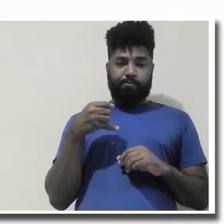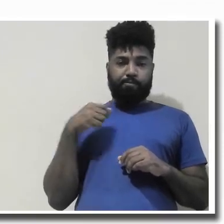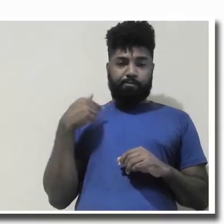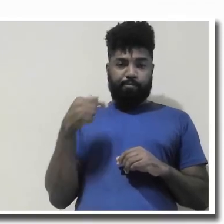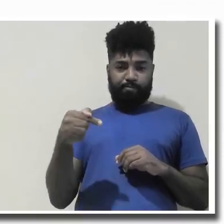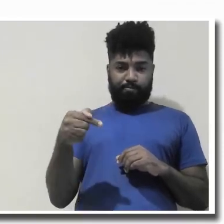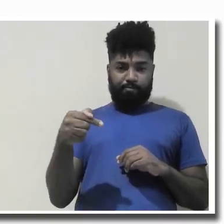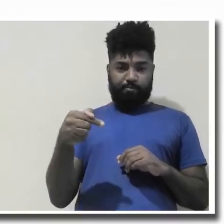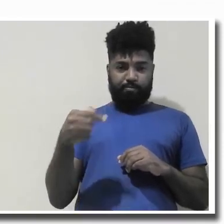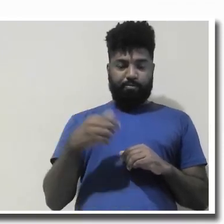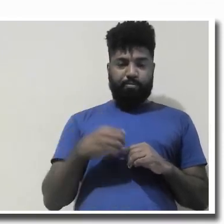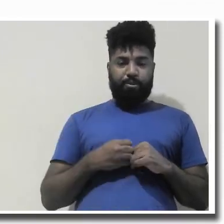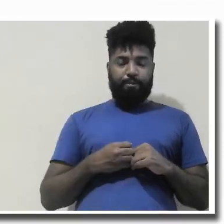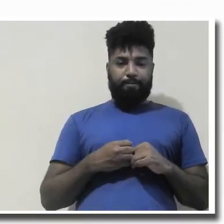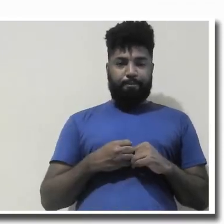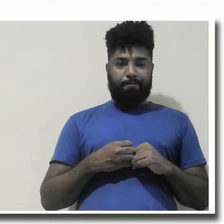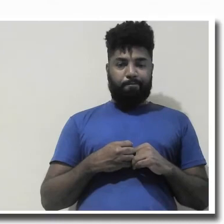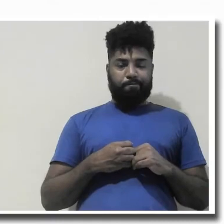7.